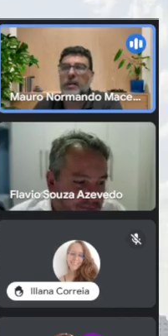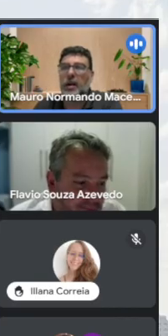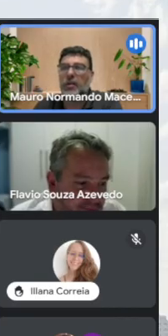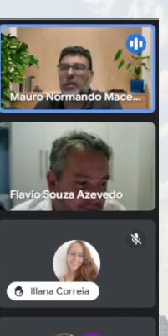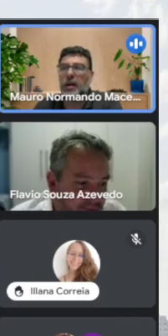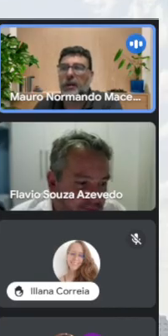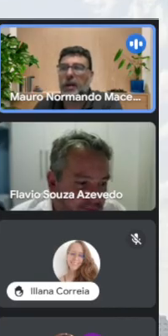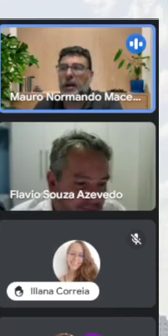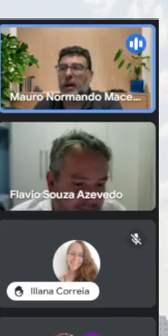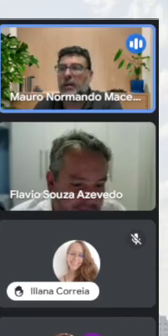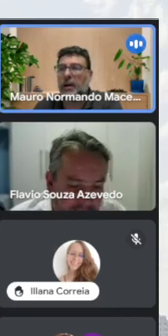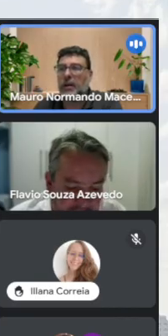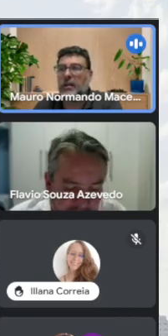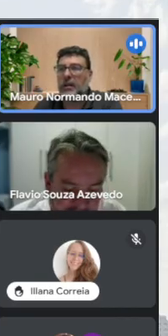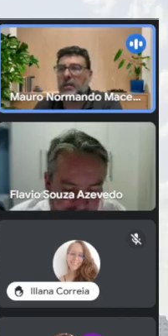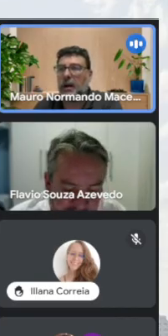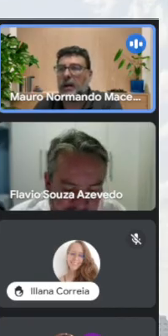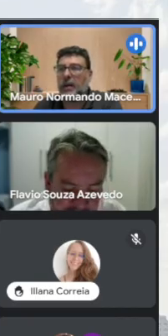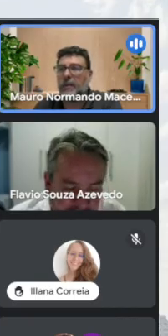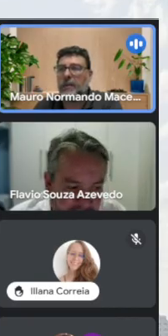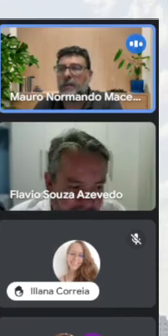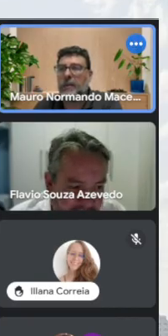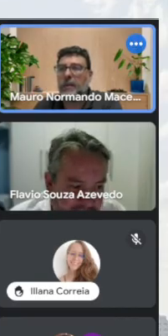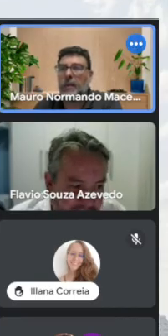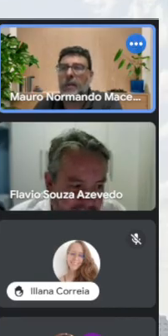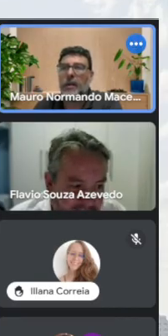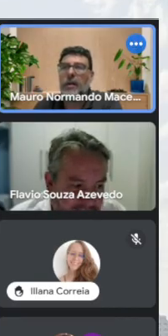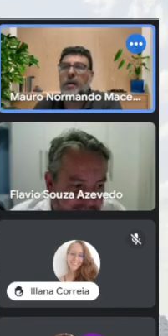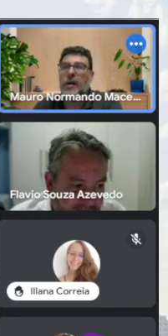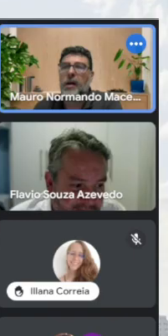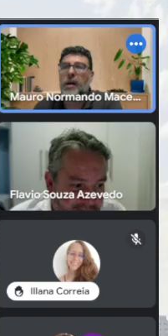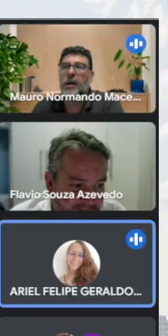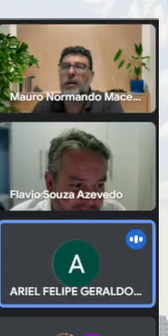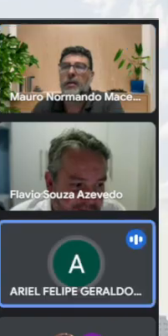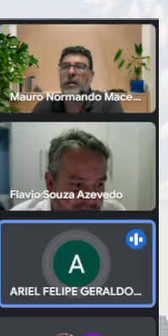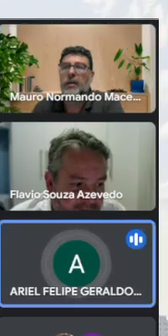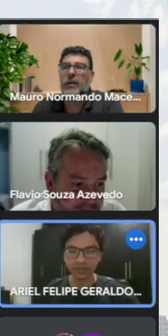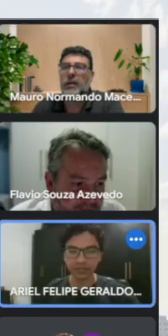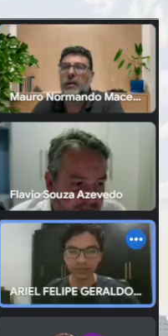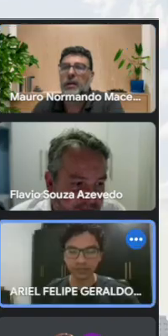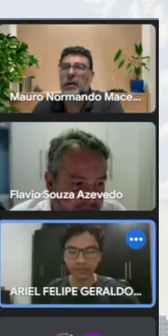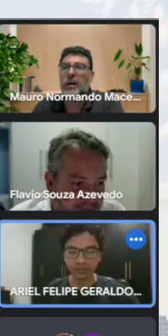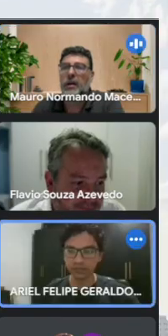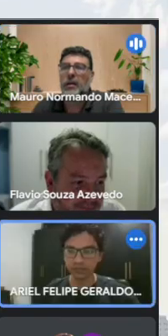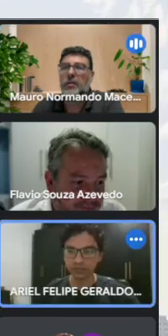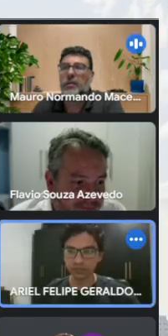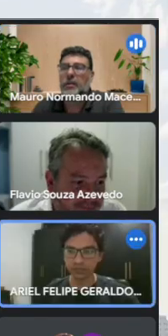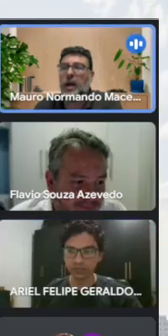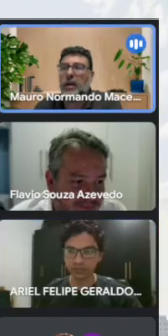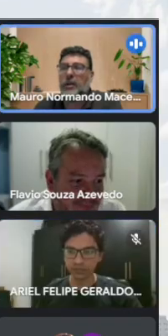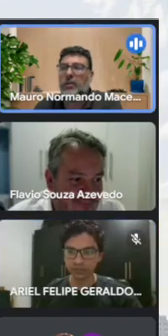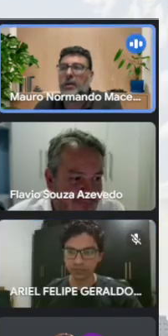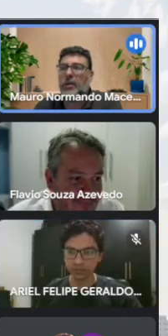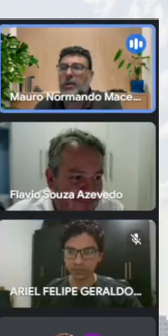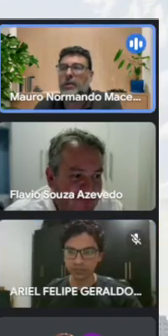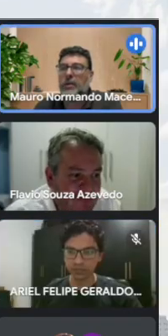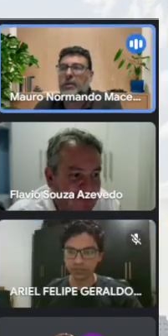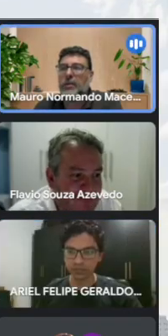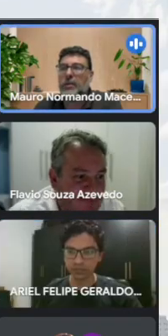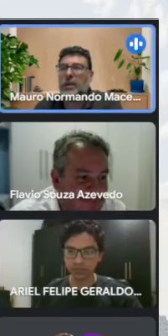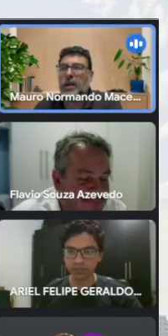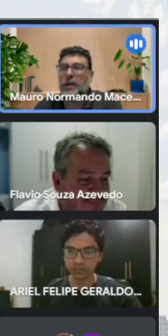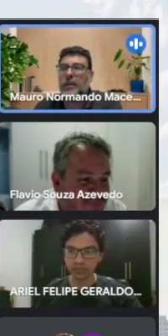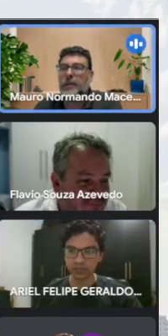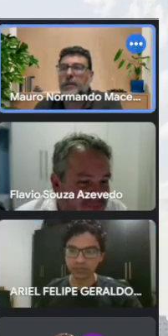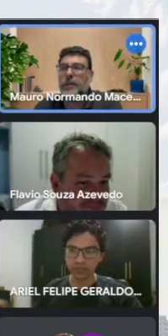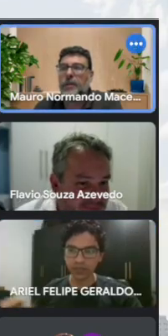você é da Federal de Santa Maria. Isso, da UFSM. Da arquitetura ou